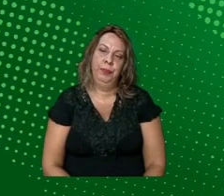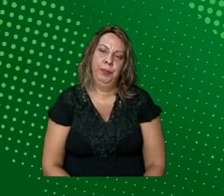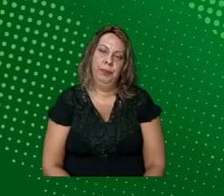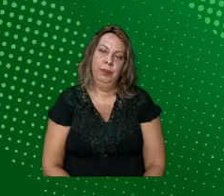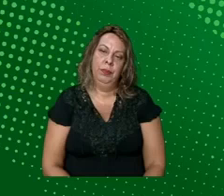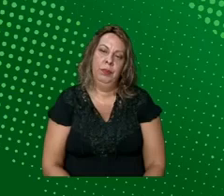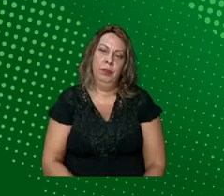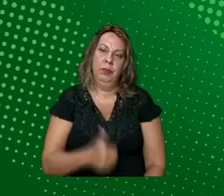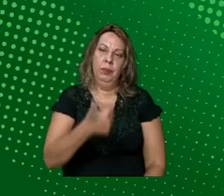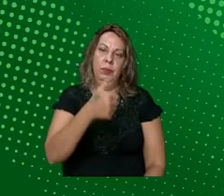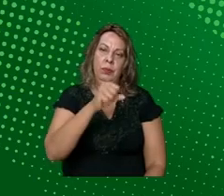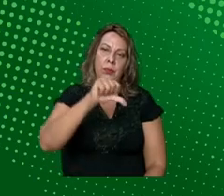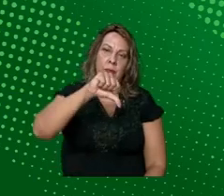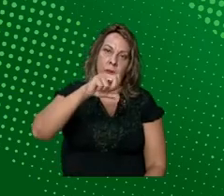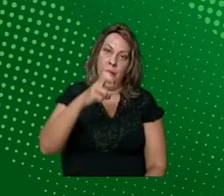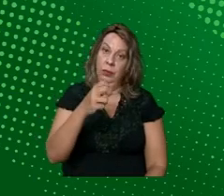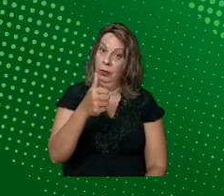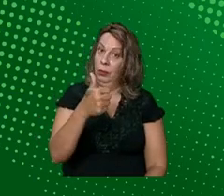E agora,